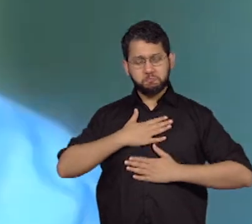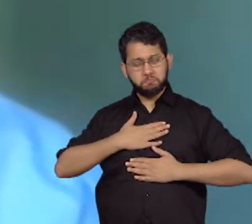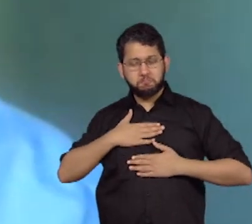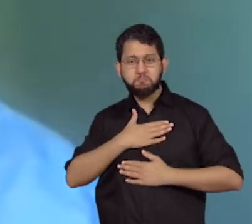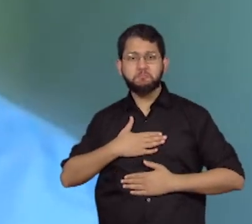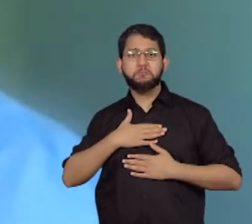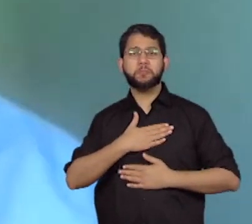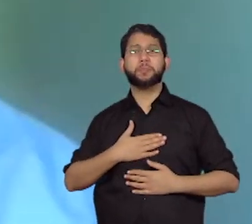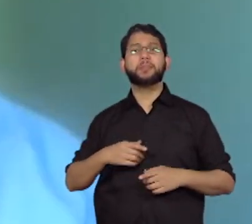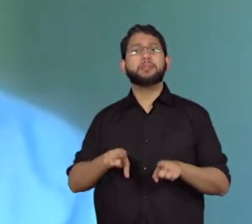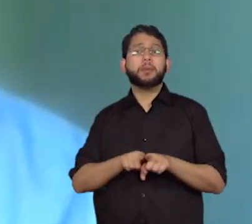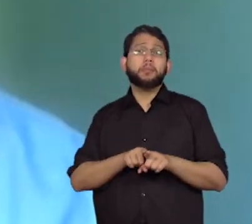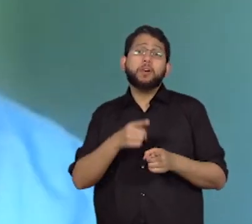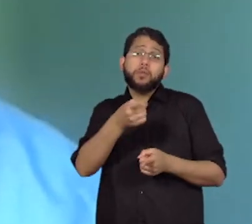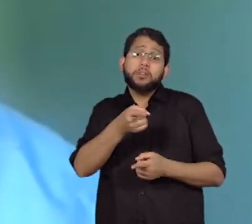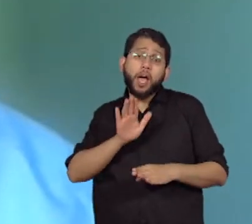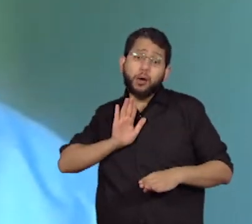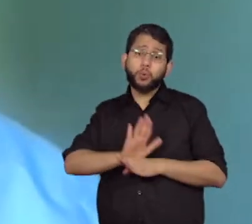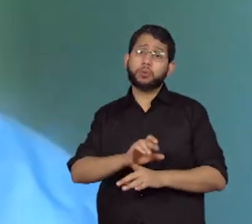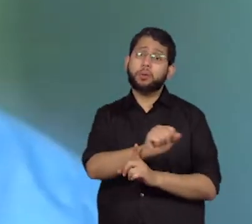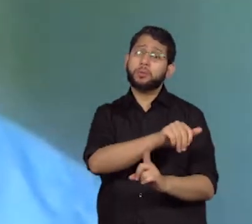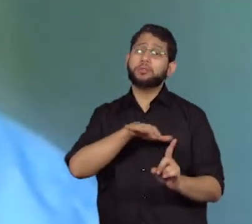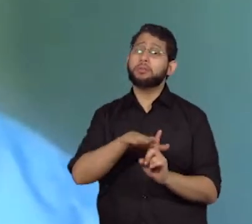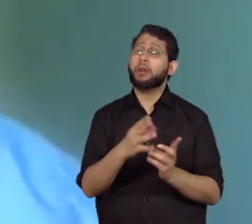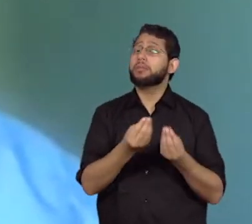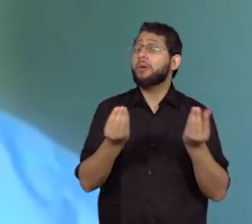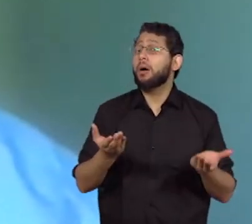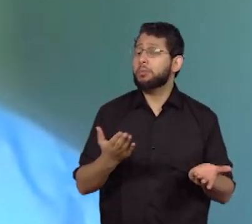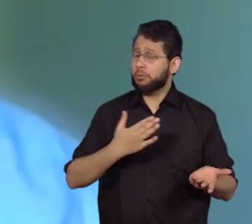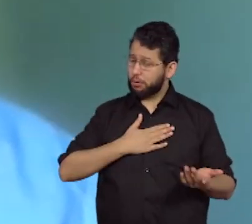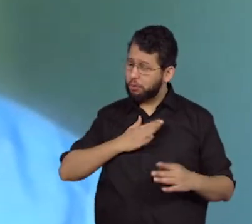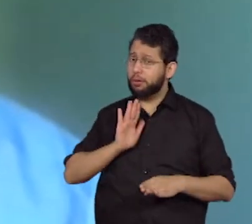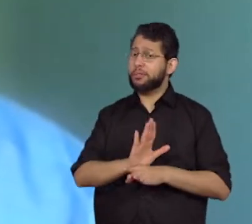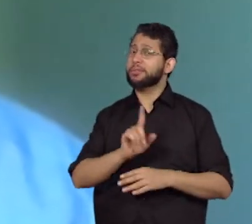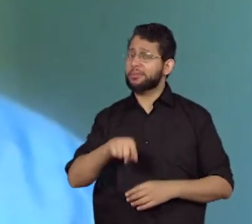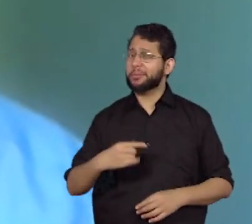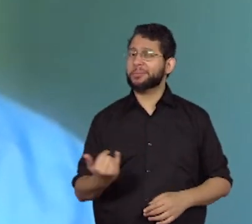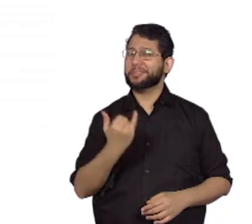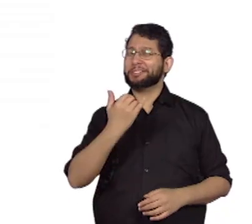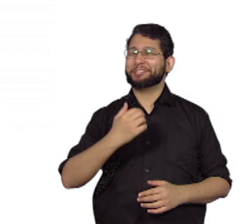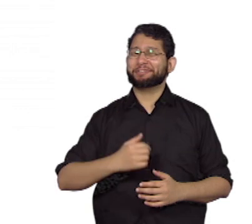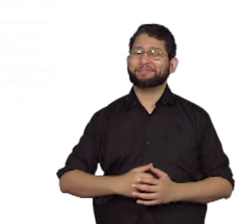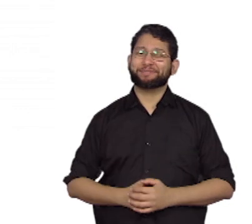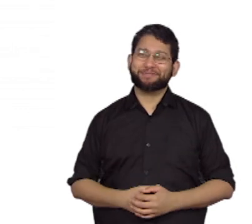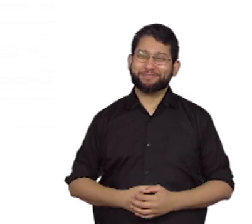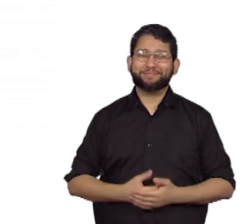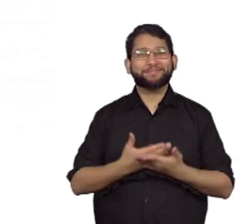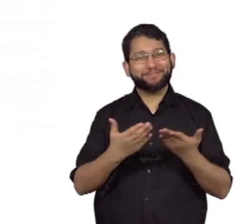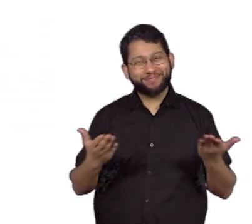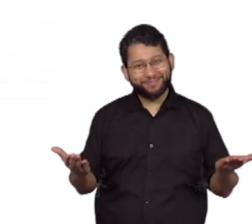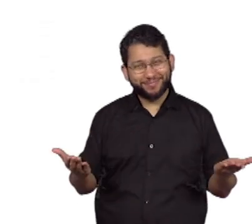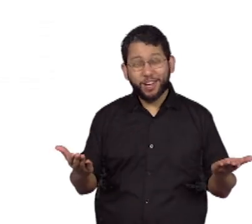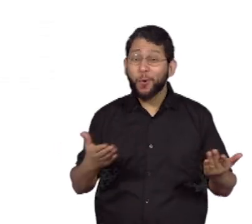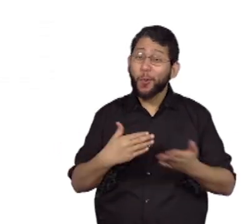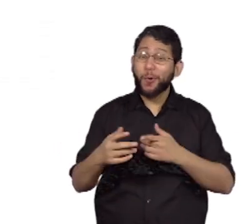pessoal e de que maneira você está contribuindo para a sociedade. Isso é um ponto muito importante. Onde estiver,